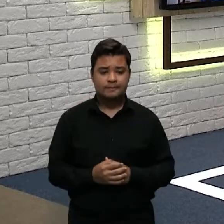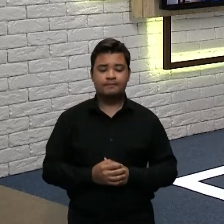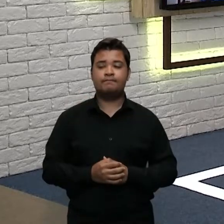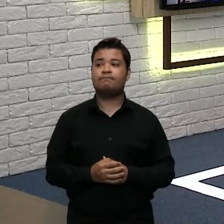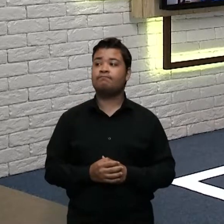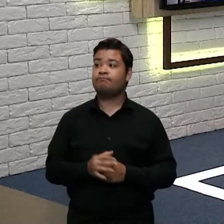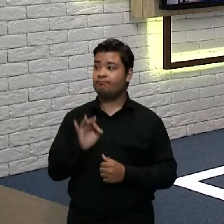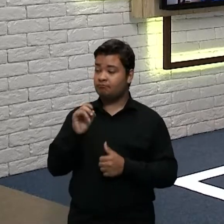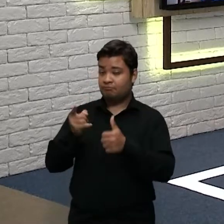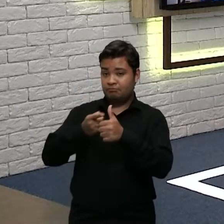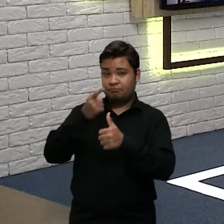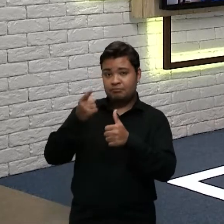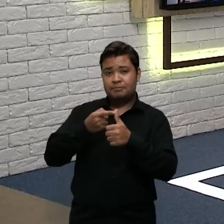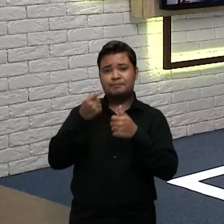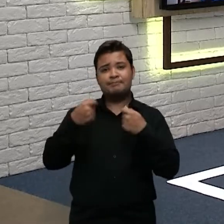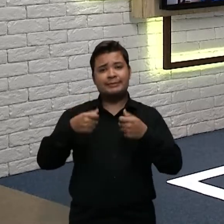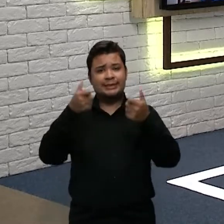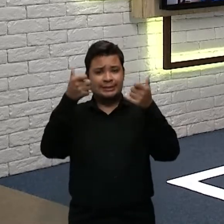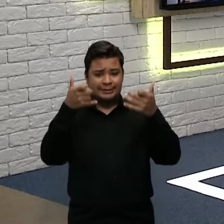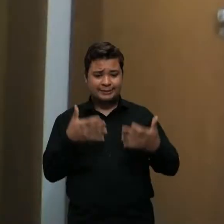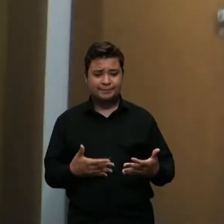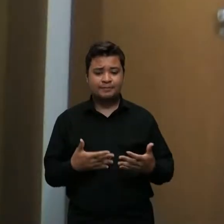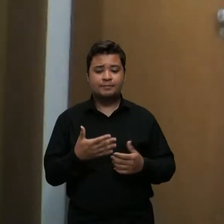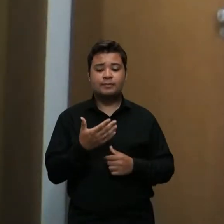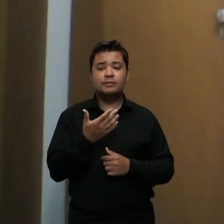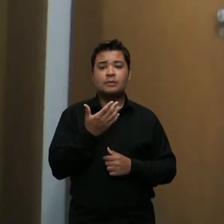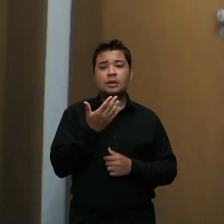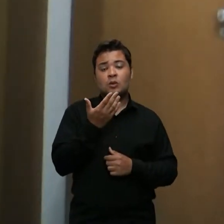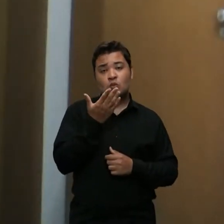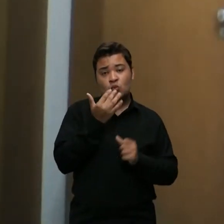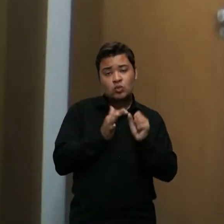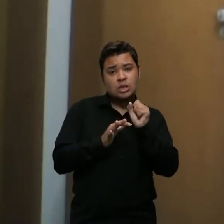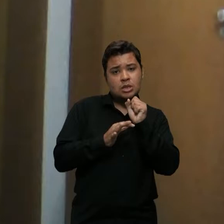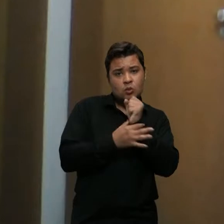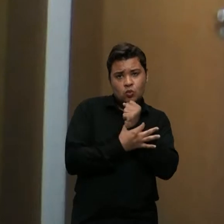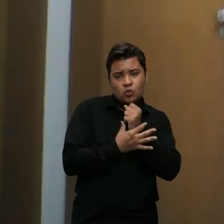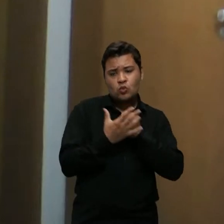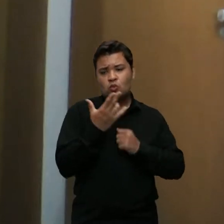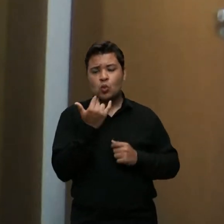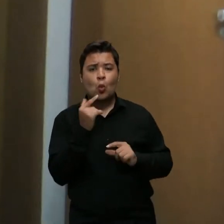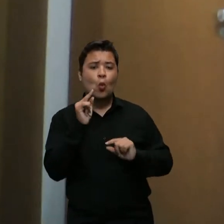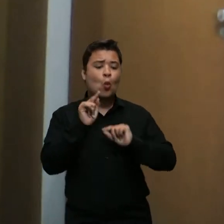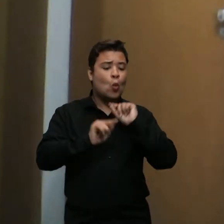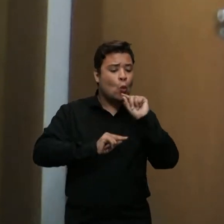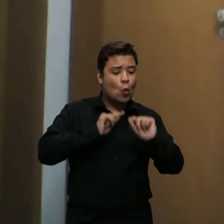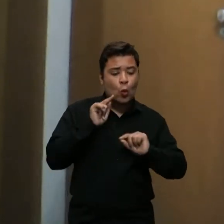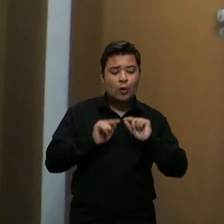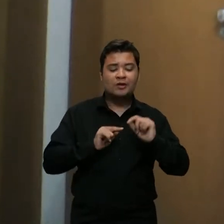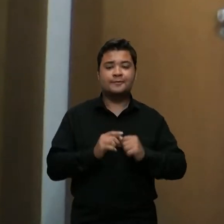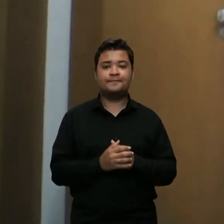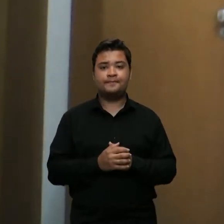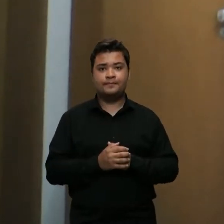importante contextualizar o que é essa segurança alimentar e nutricional. Nós temos hoje no nosso país uma